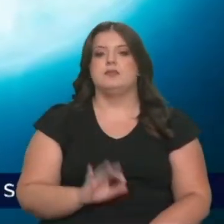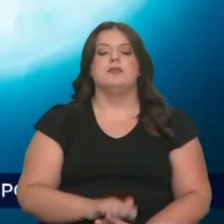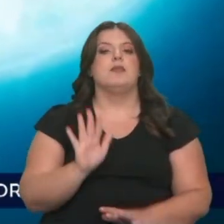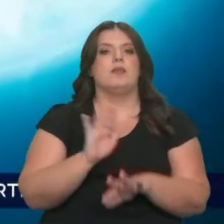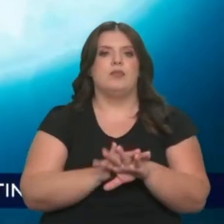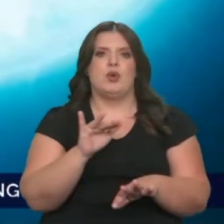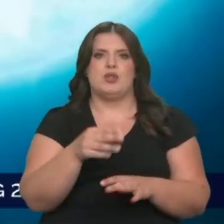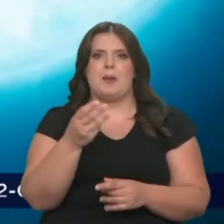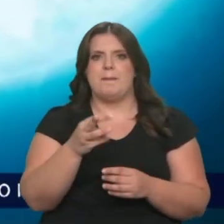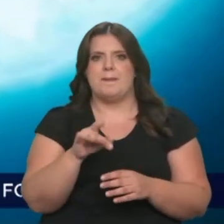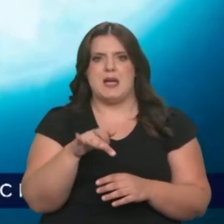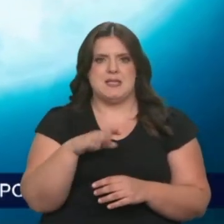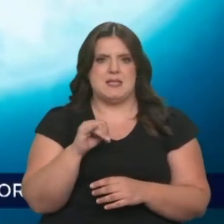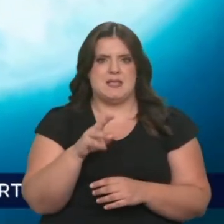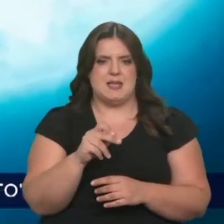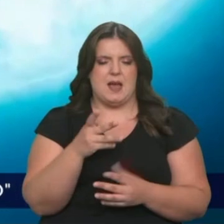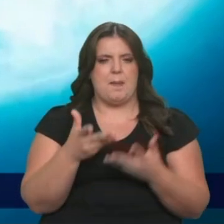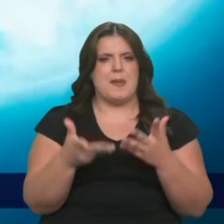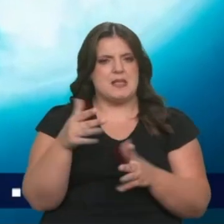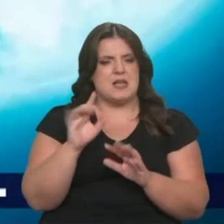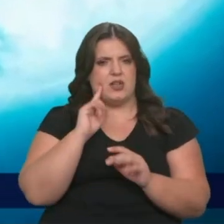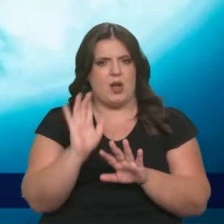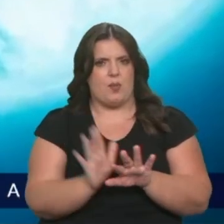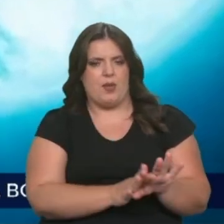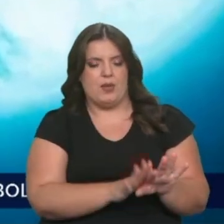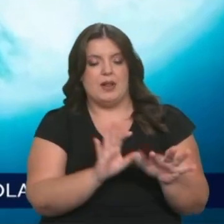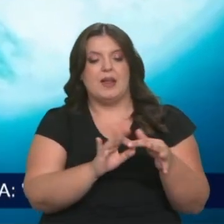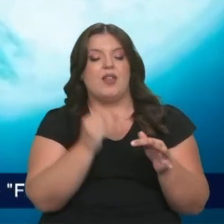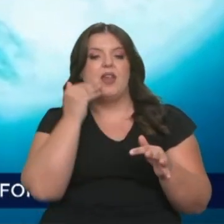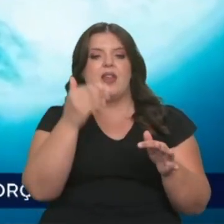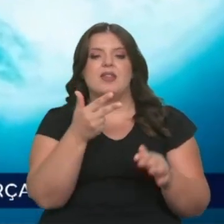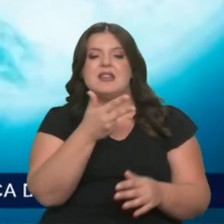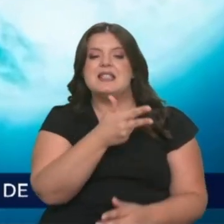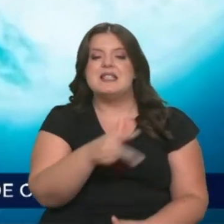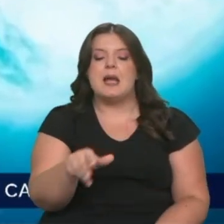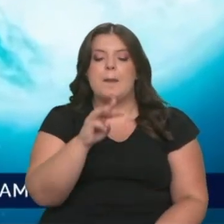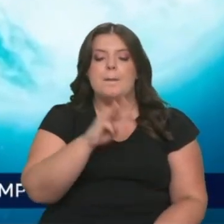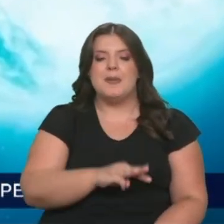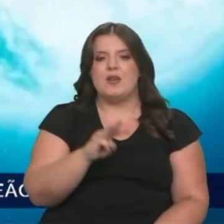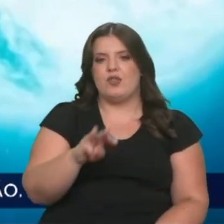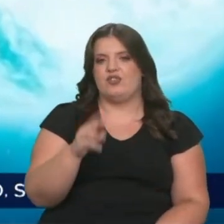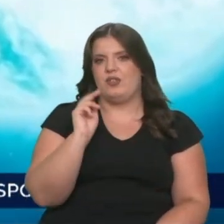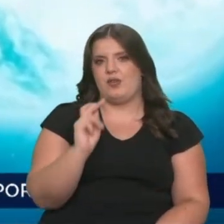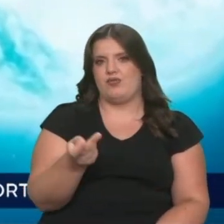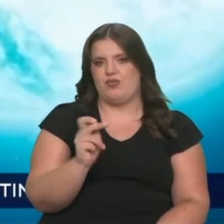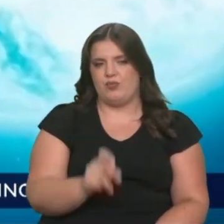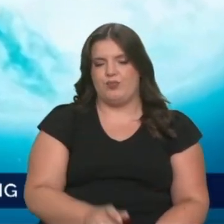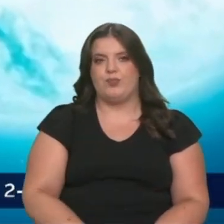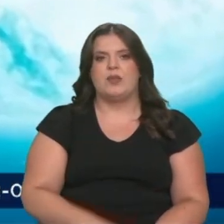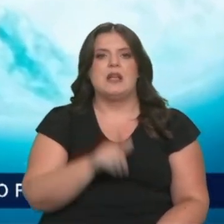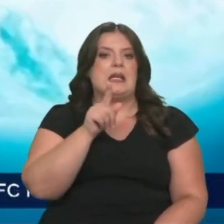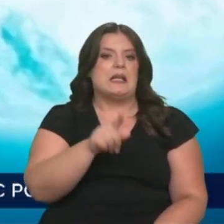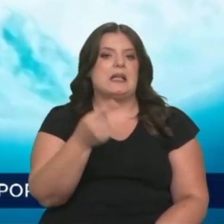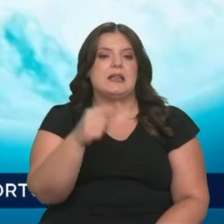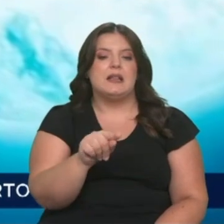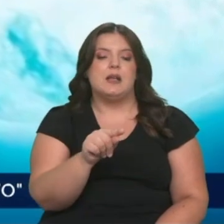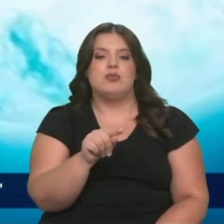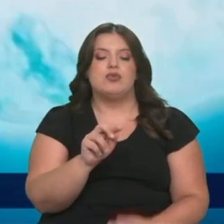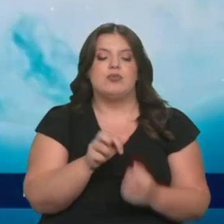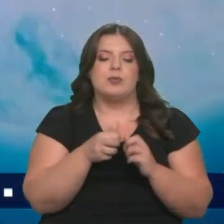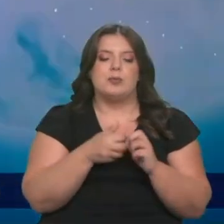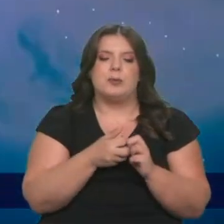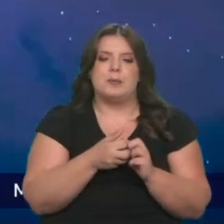massa está arrumado. Vamos à questão da idade. 100 milhões de anos. Ora, aqui também temos um pequeno